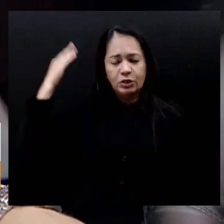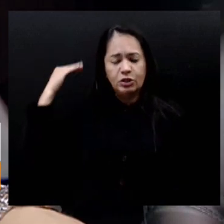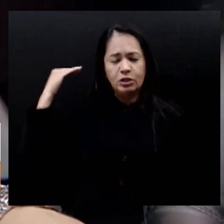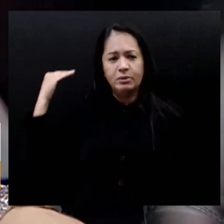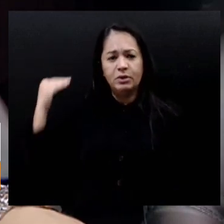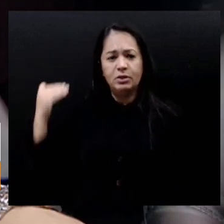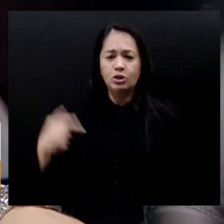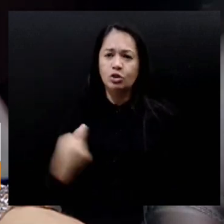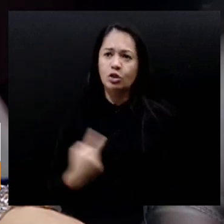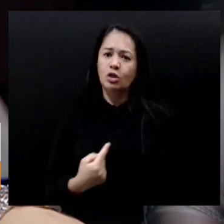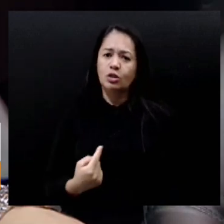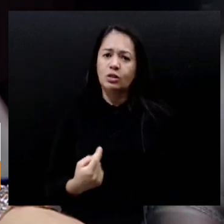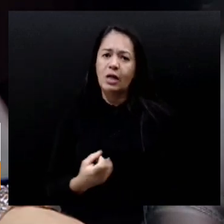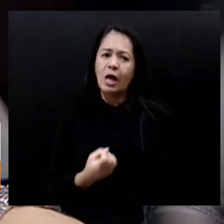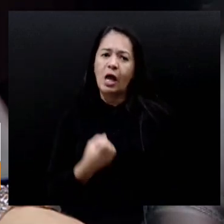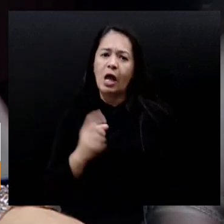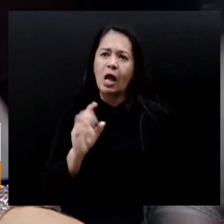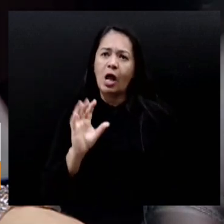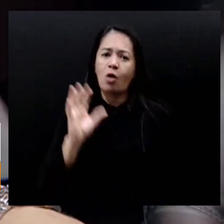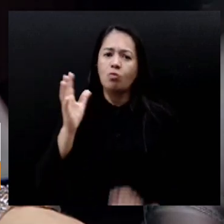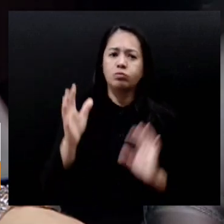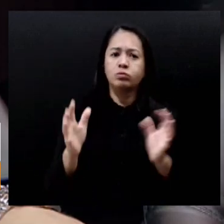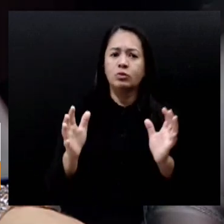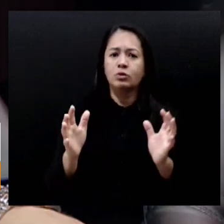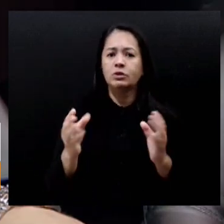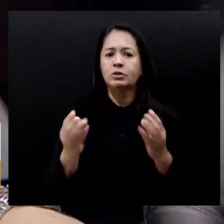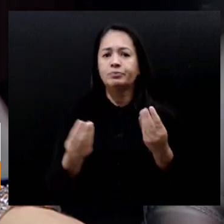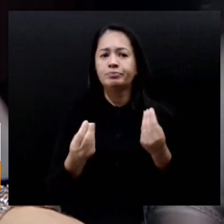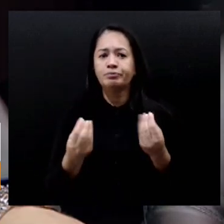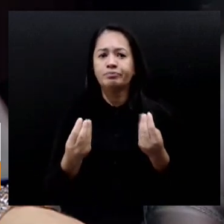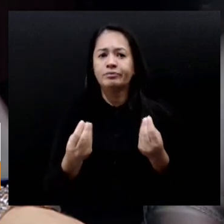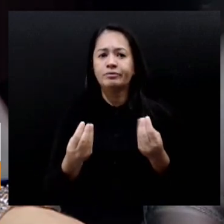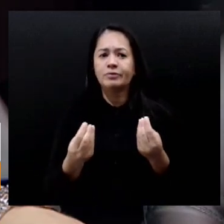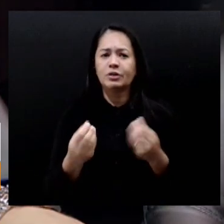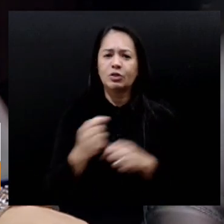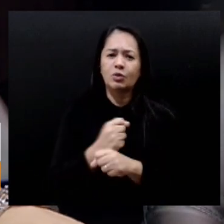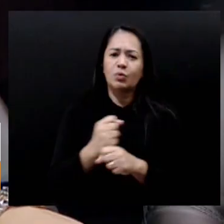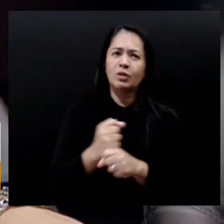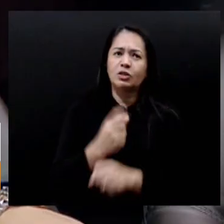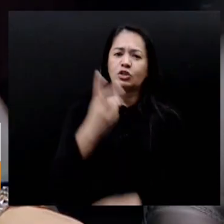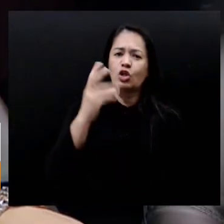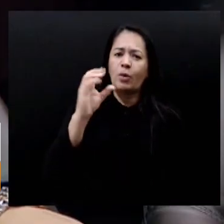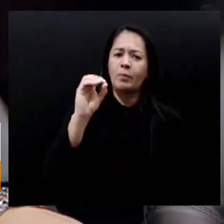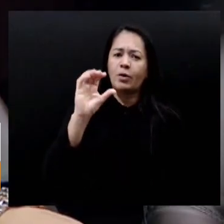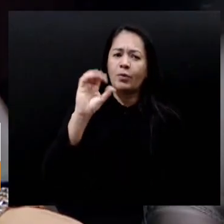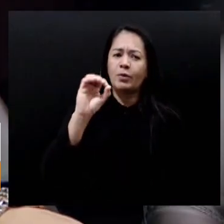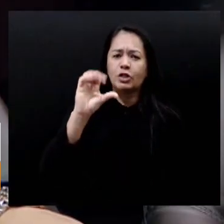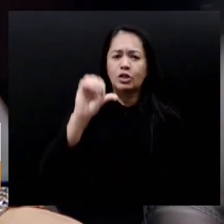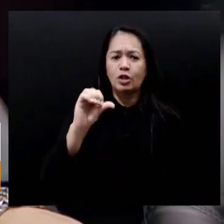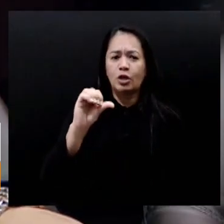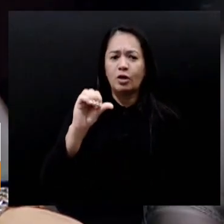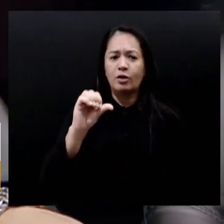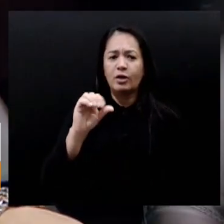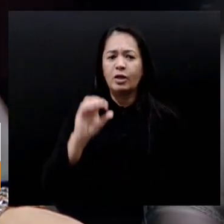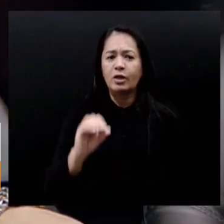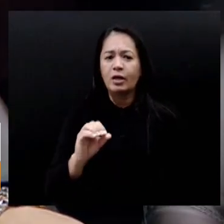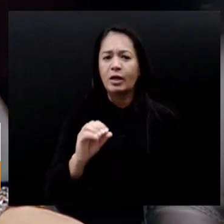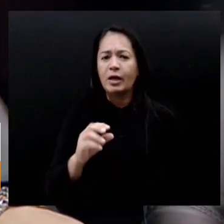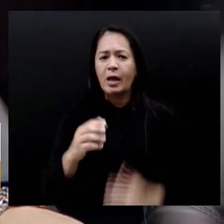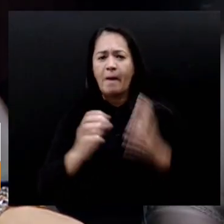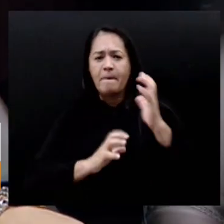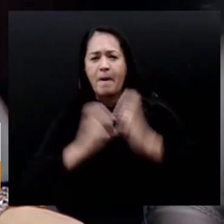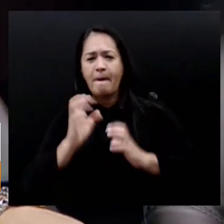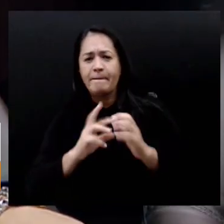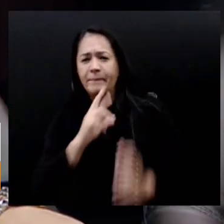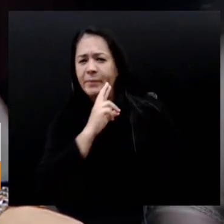casos eles tinham um pano de fundo, vou dizer lá de 2009 a 2012, que era bar, a briga de bar. Nossa, eu fazia tanto júri